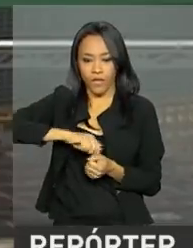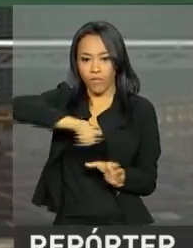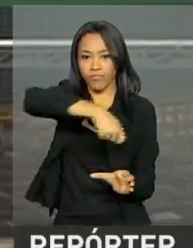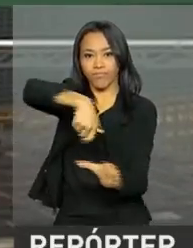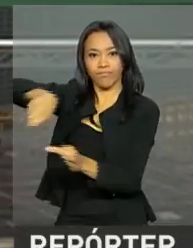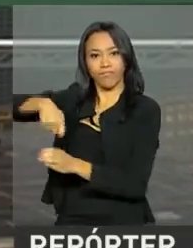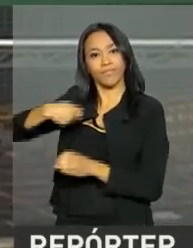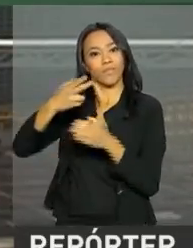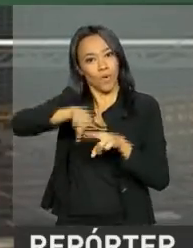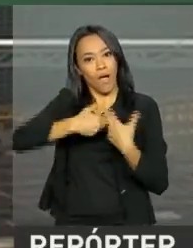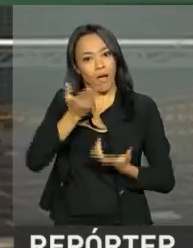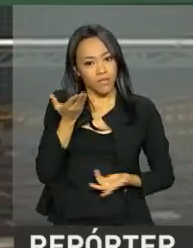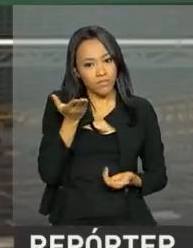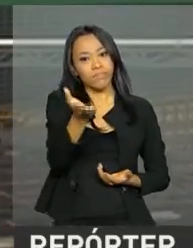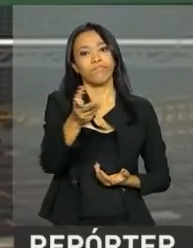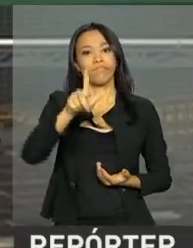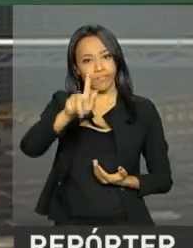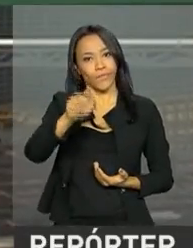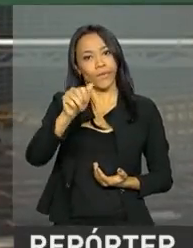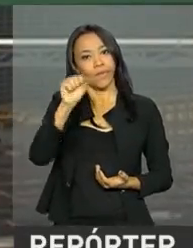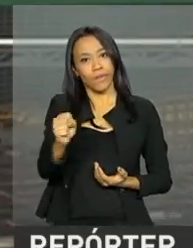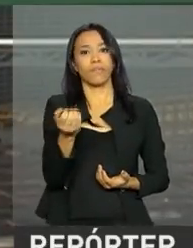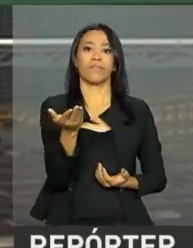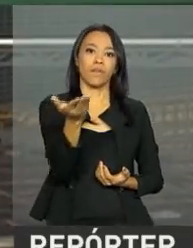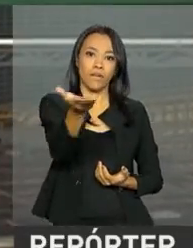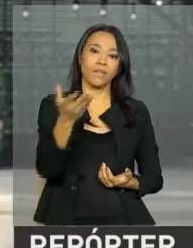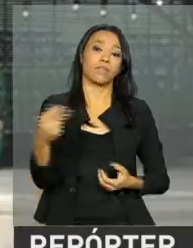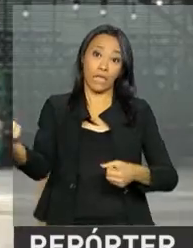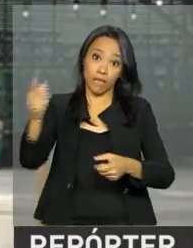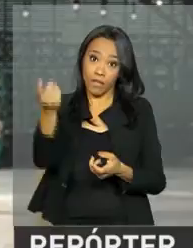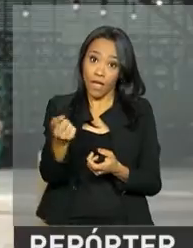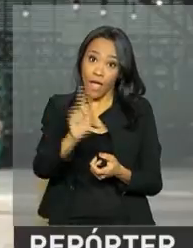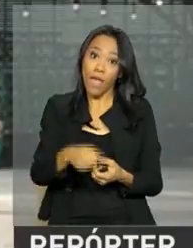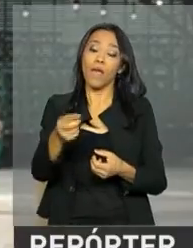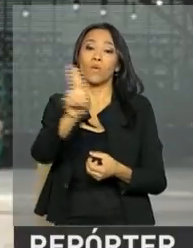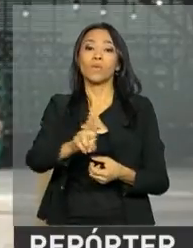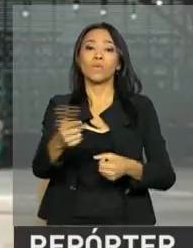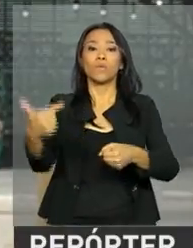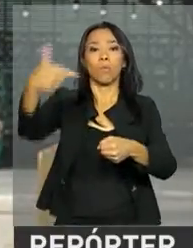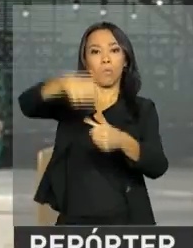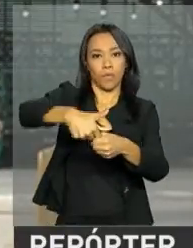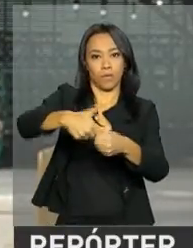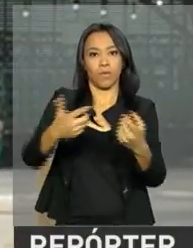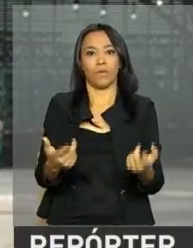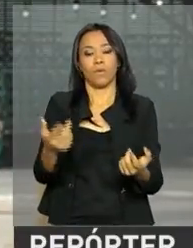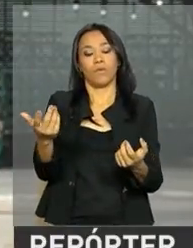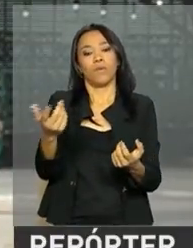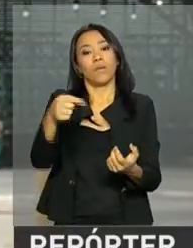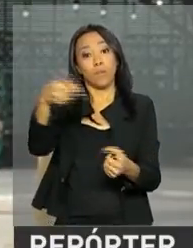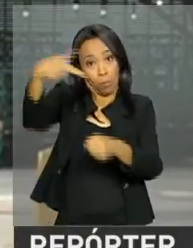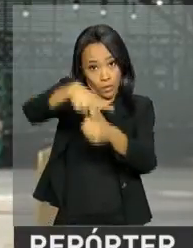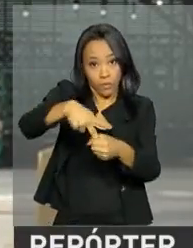vida a partir de um dos produtos originados do refino do petróleo em todo o país a liquigás distribuidora empresa